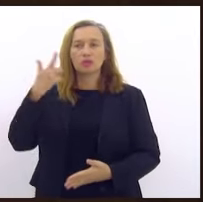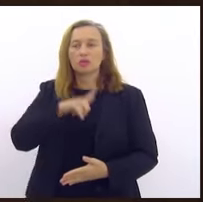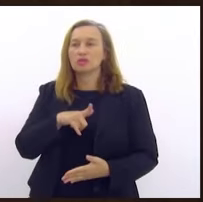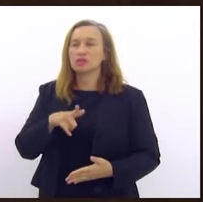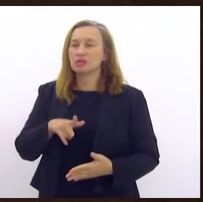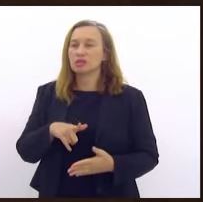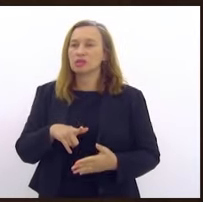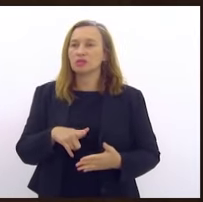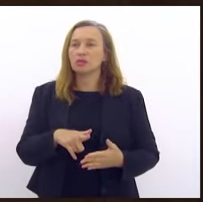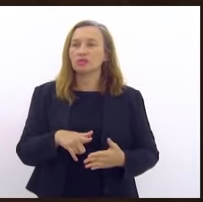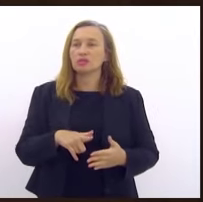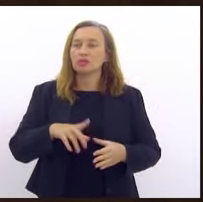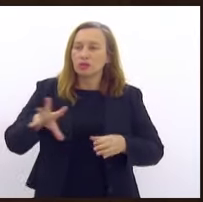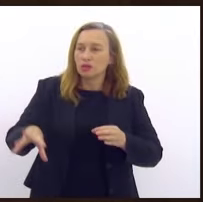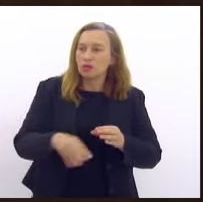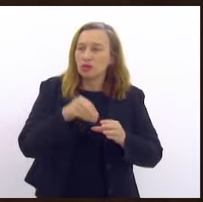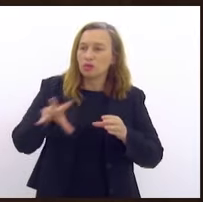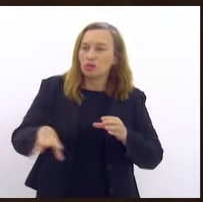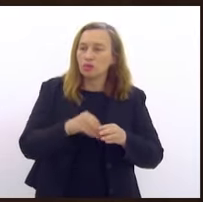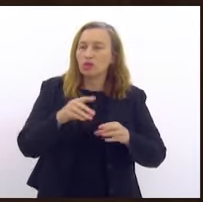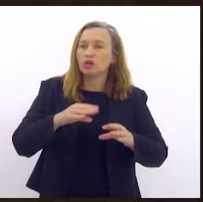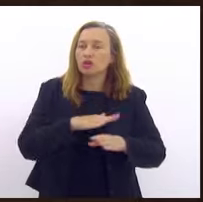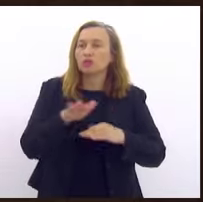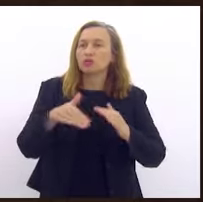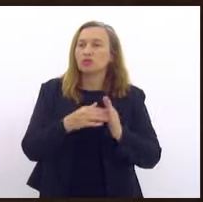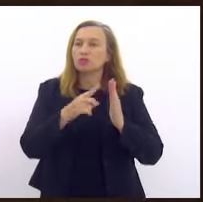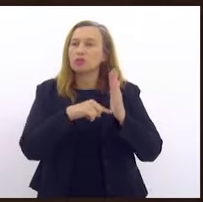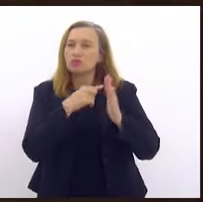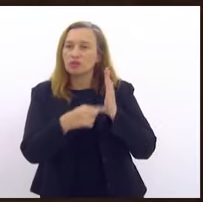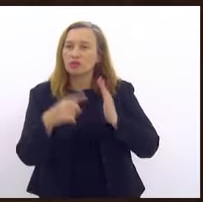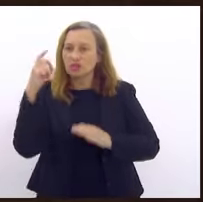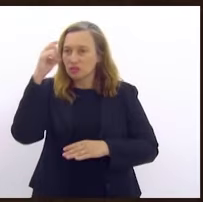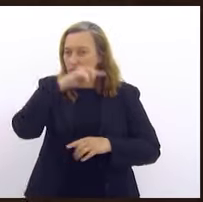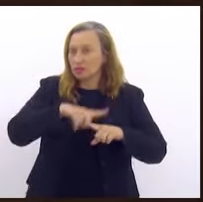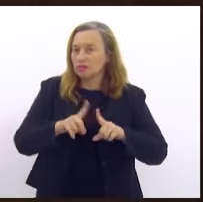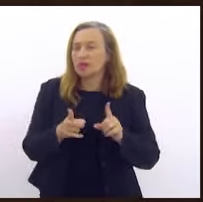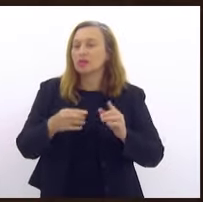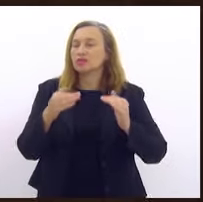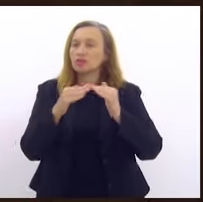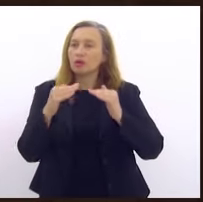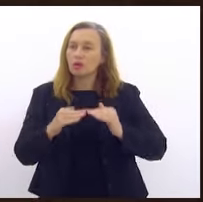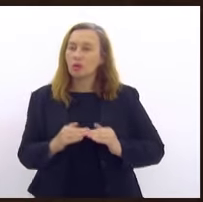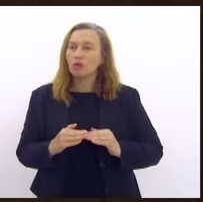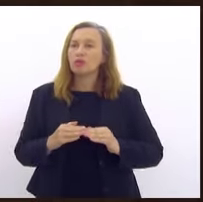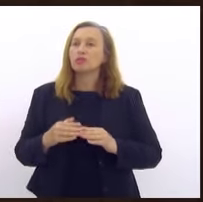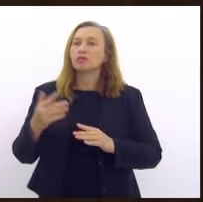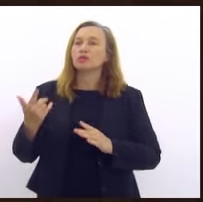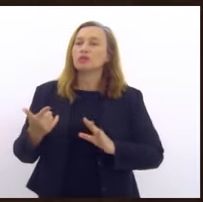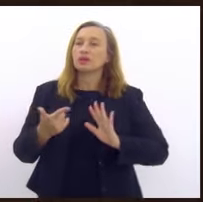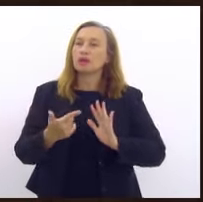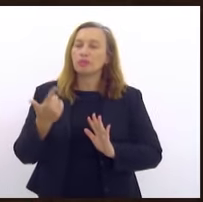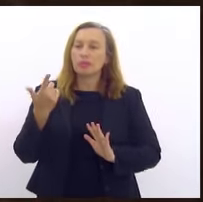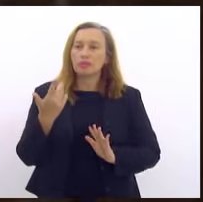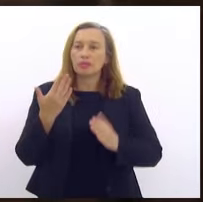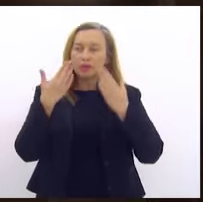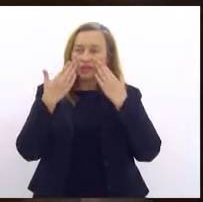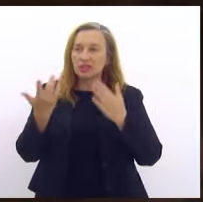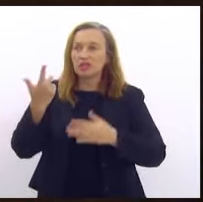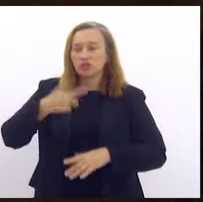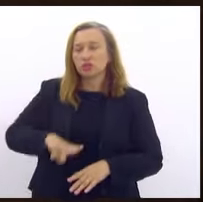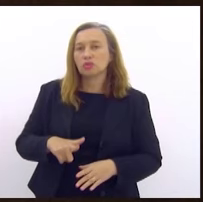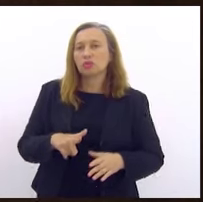vetos de pautas conturbadas, pautas difíceis, mas que ficou o acordo também do colega reapresentar o projeto, a gente fazer uma nova